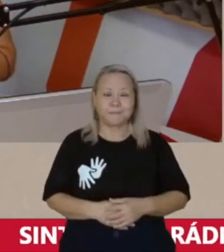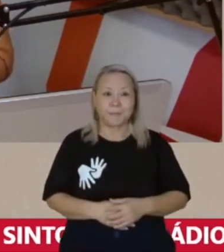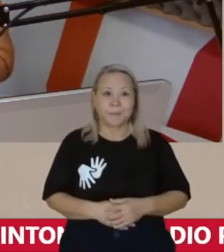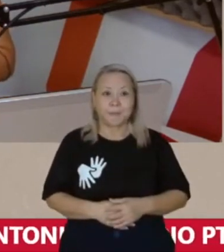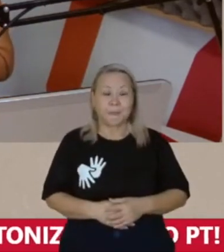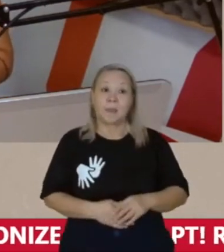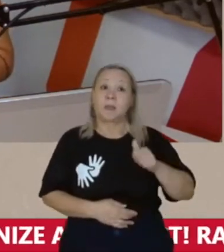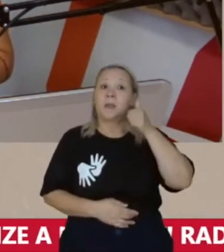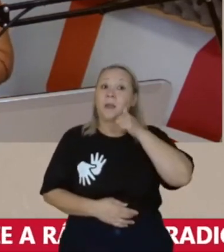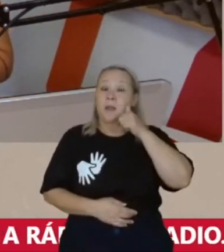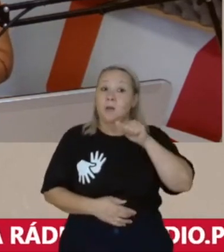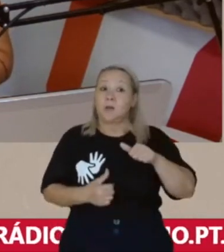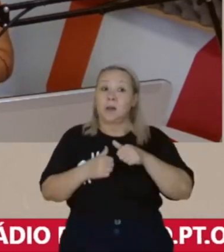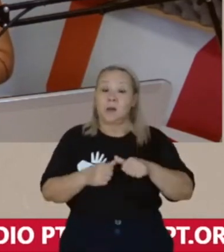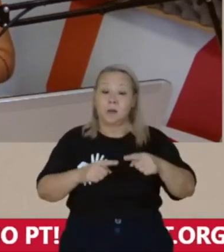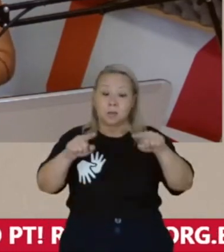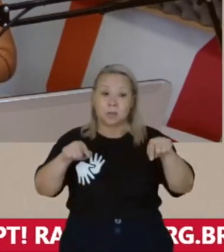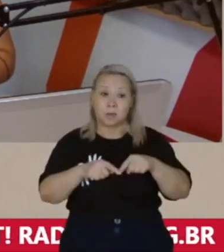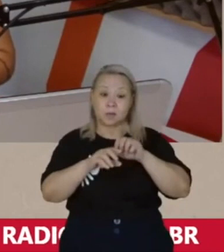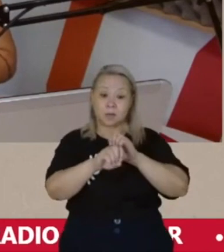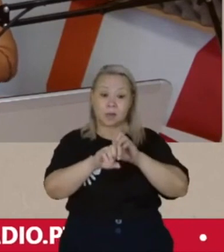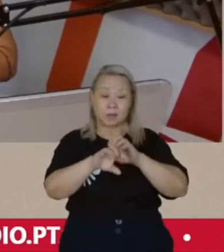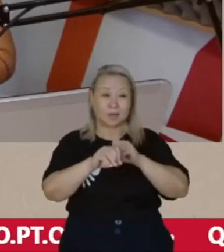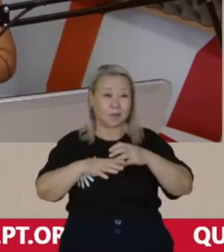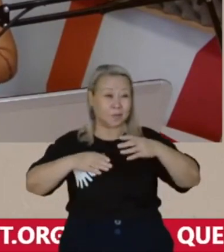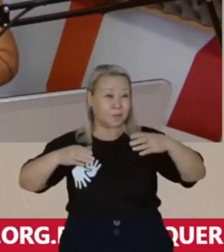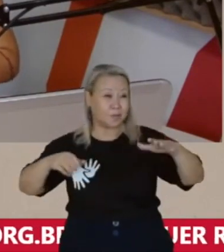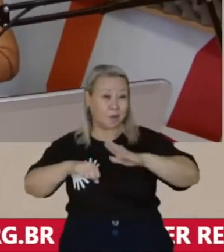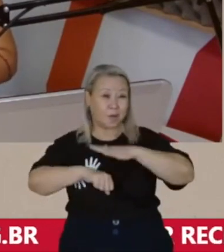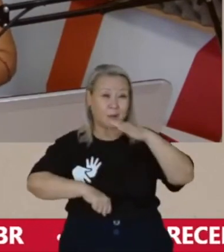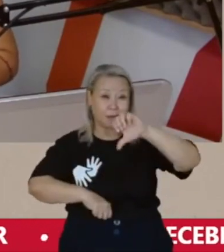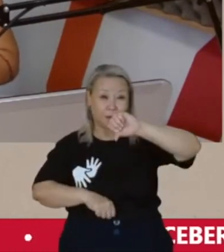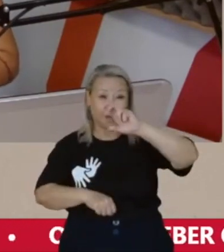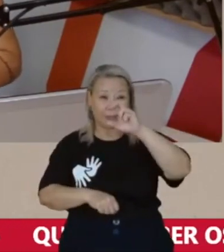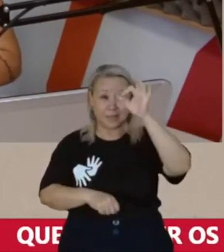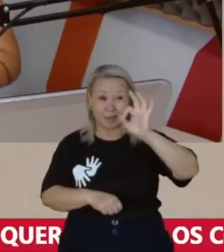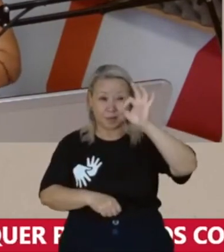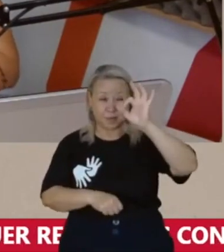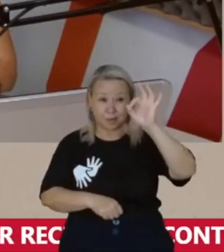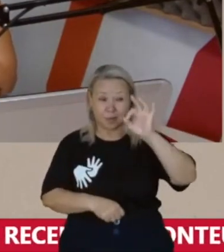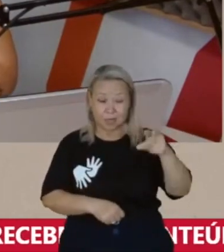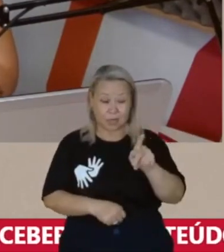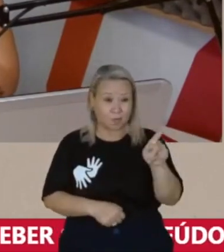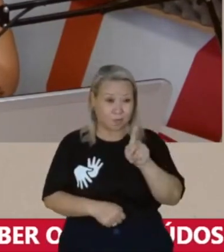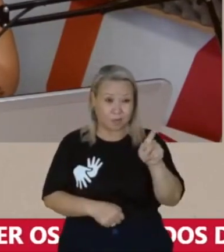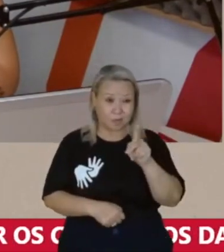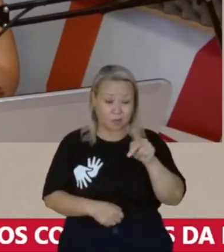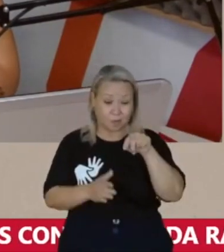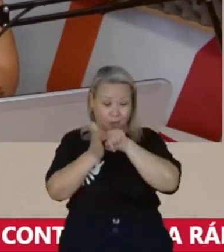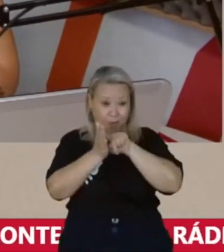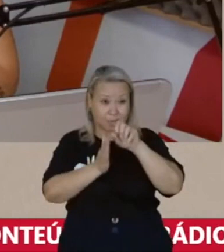Margarida, as mulheres estão em sala de aula, em sua maioria, são 95%, segundo o último censo